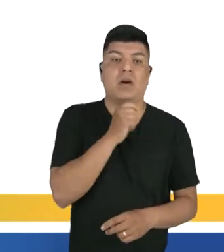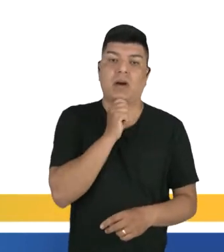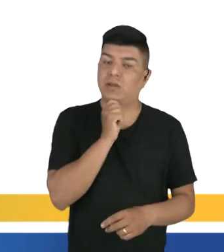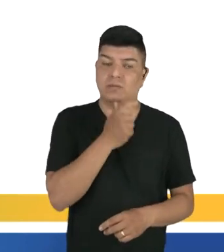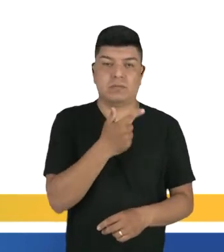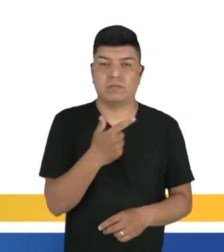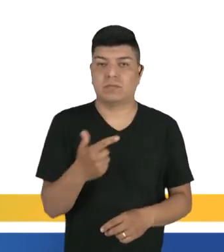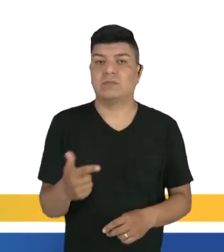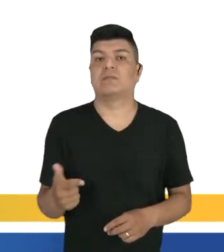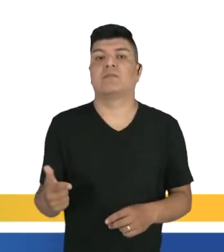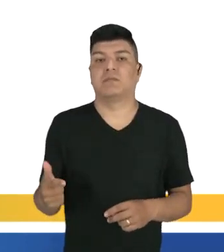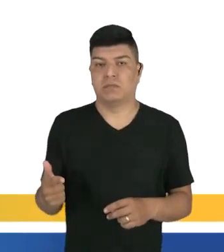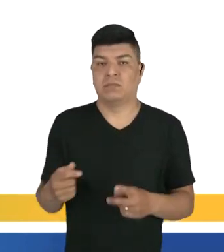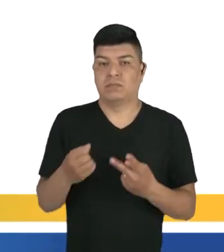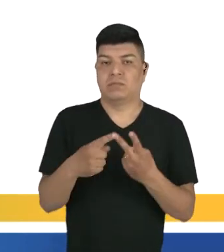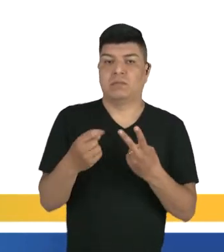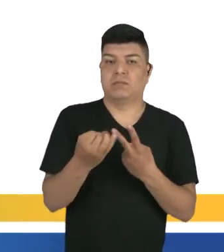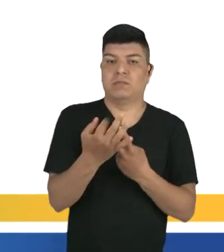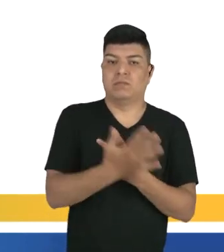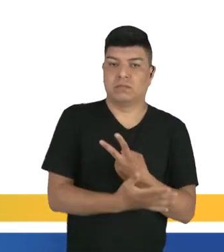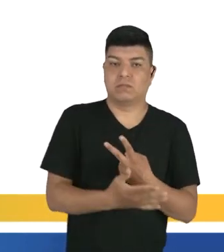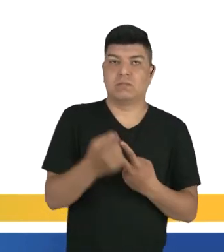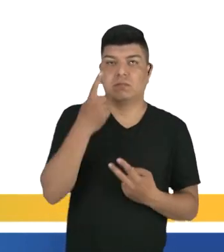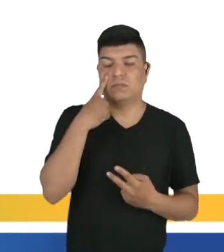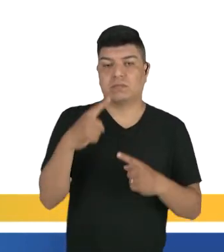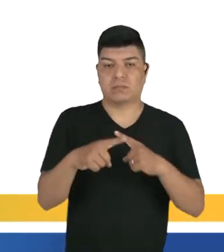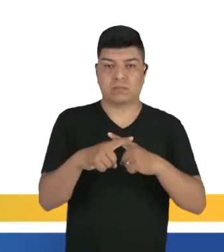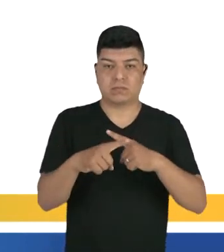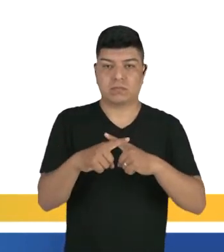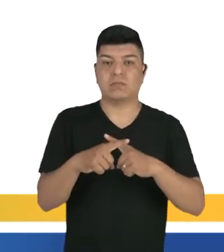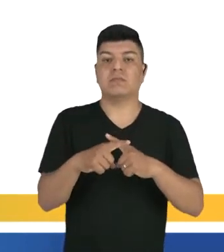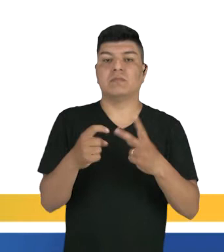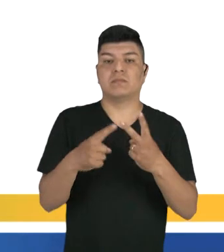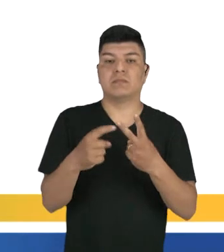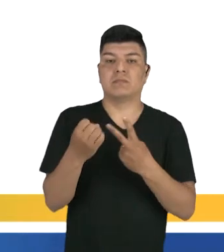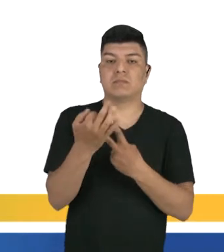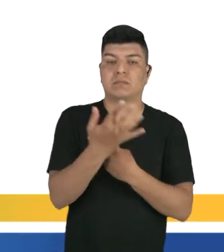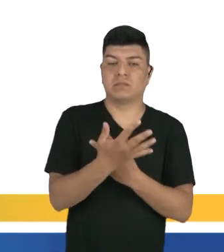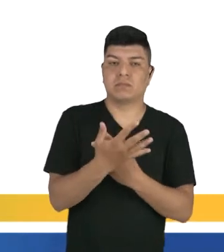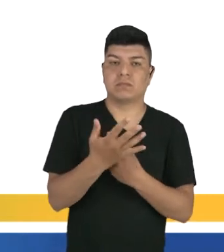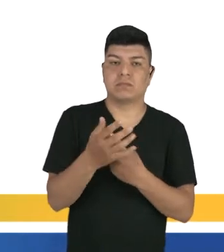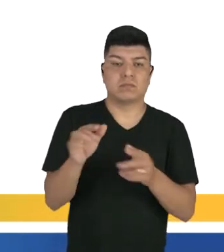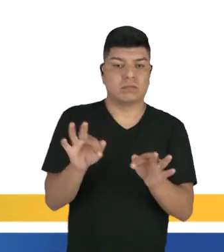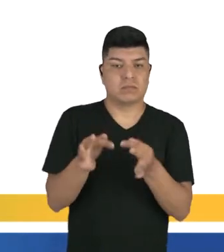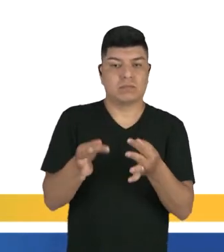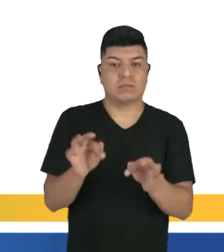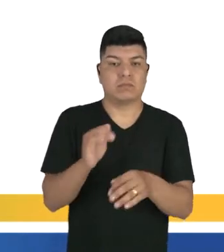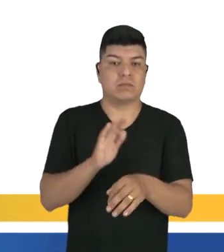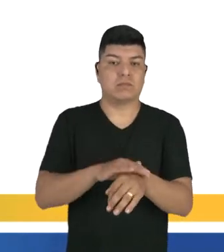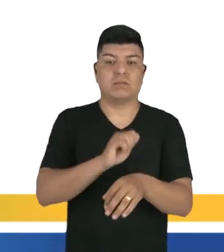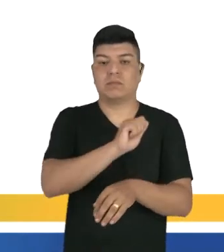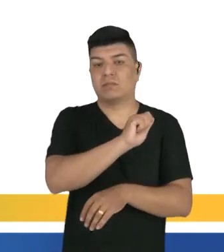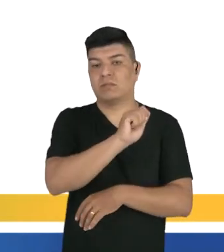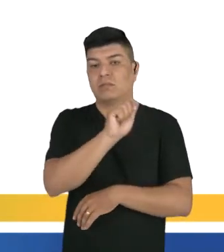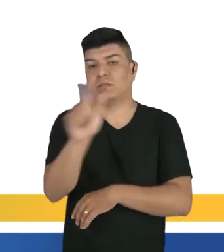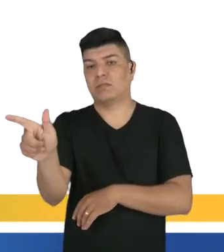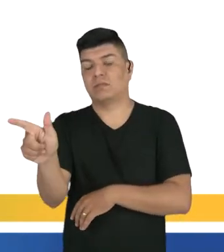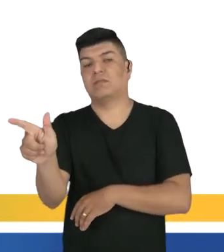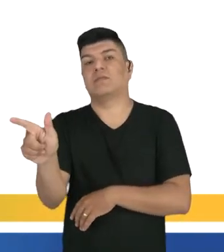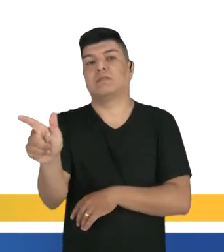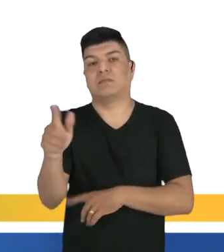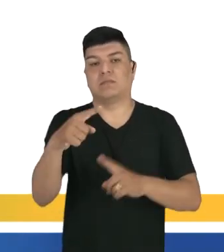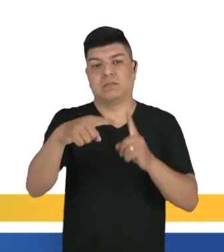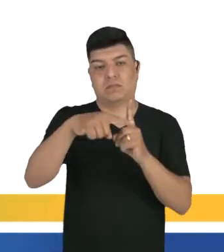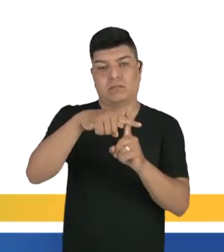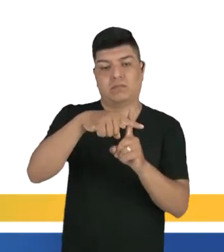tenhamos o mesmo radicando. Então aqui repare que na multiplicação por radicais vai ser um pouquinho mais simples do que a adição, porque eu não